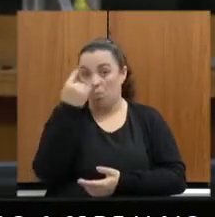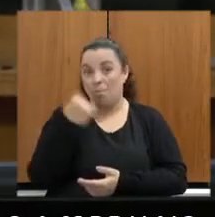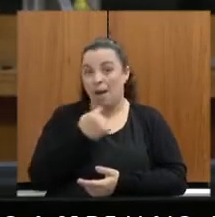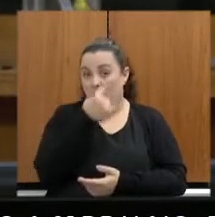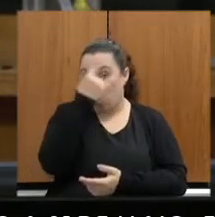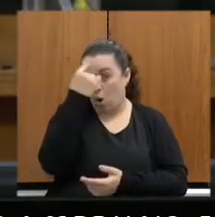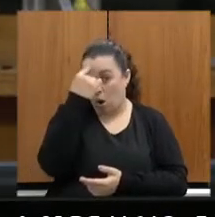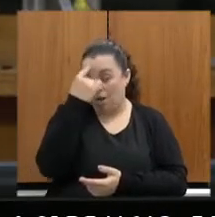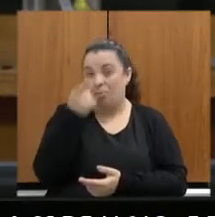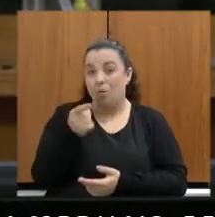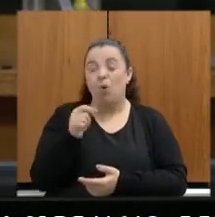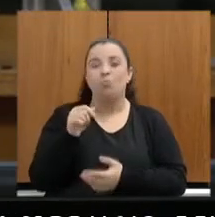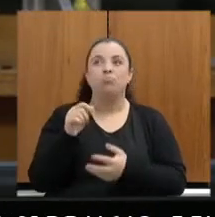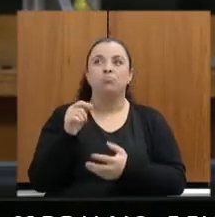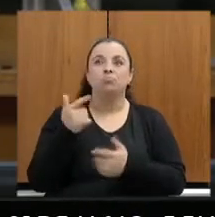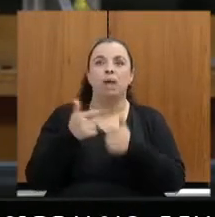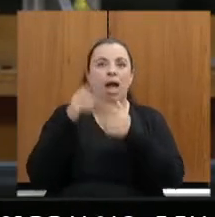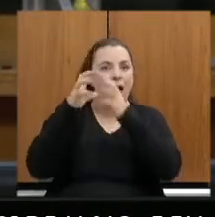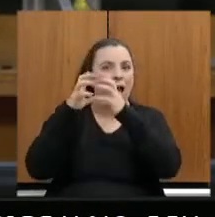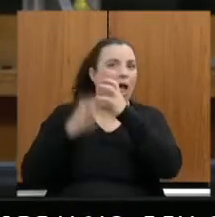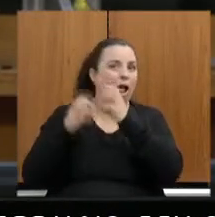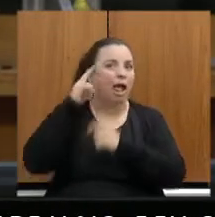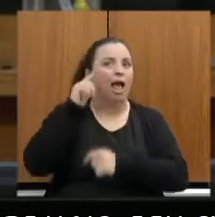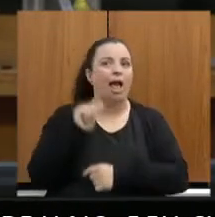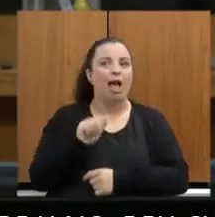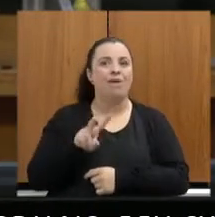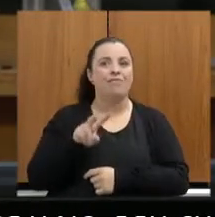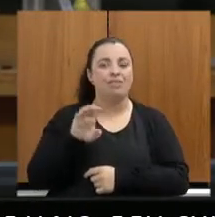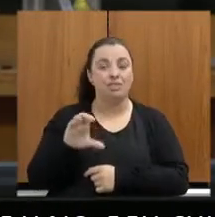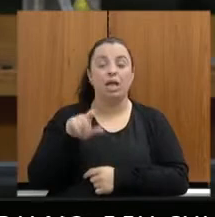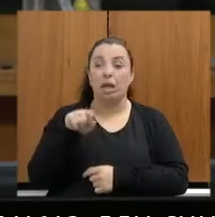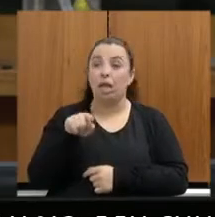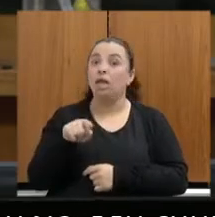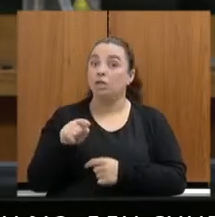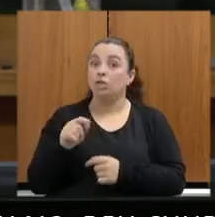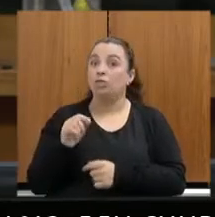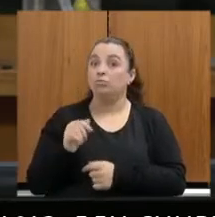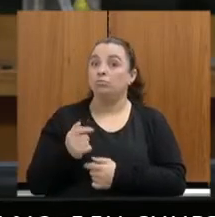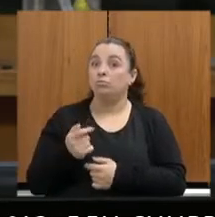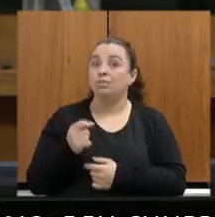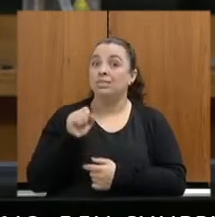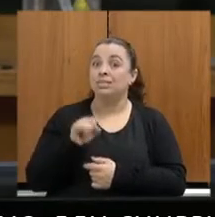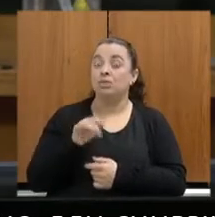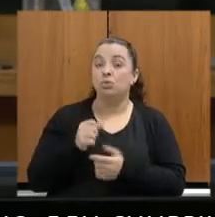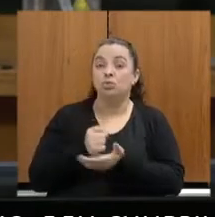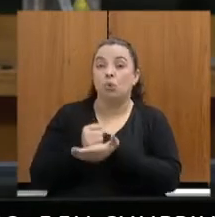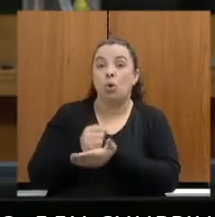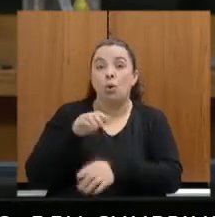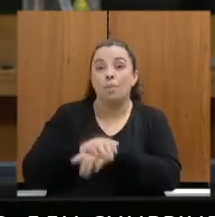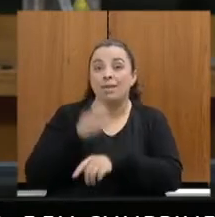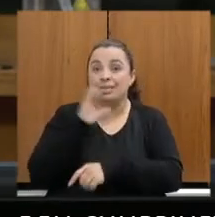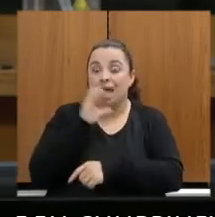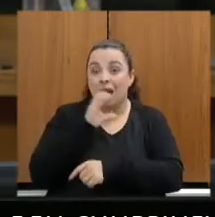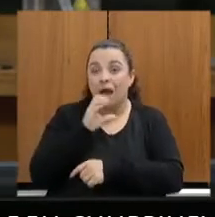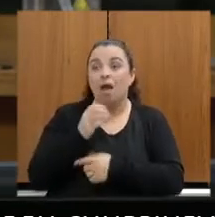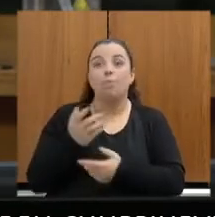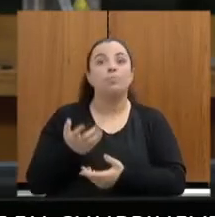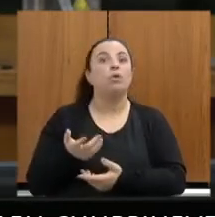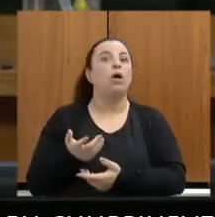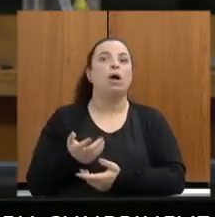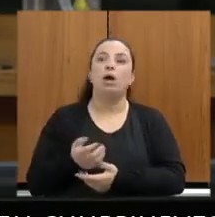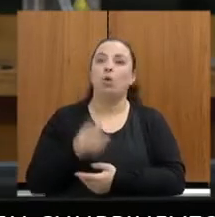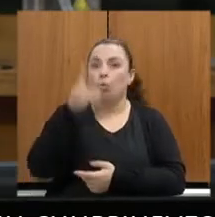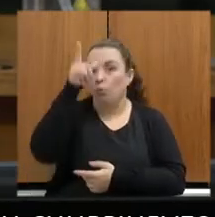diferença porque a ambulância é um serviço regulado ele manda ambulância certa se é